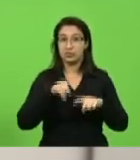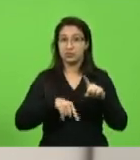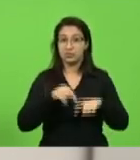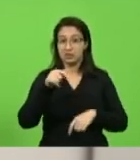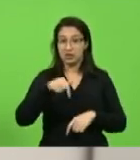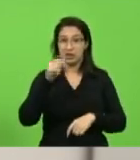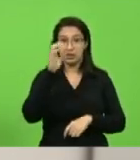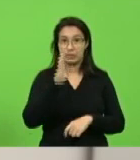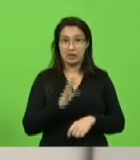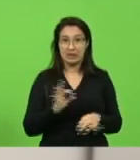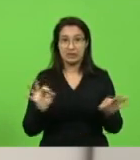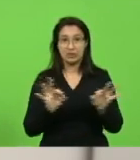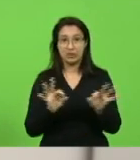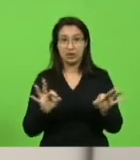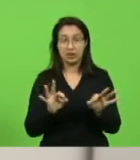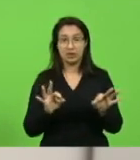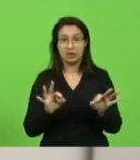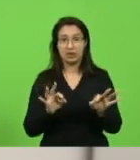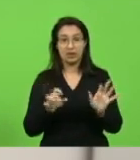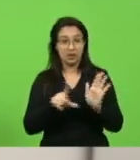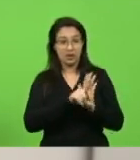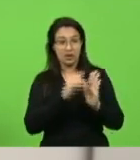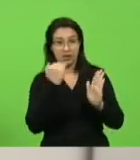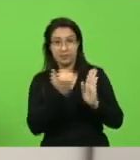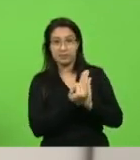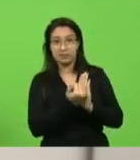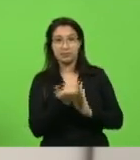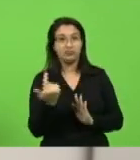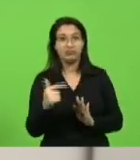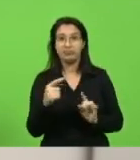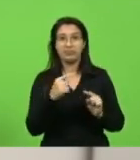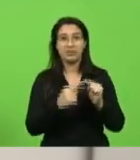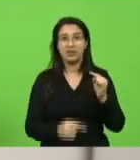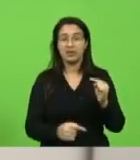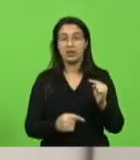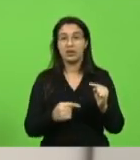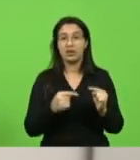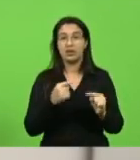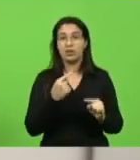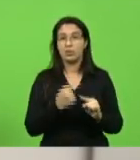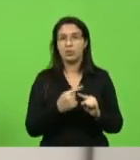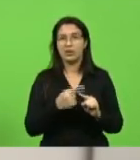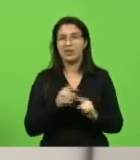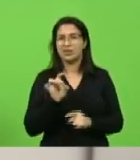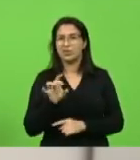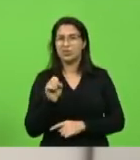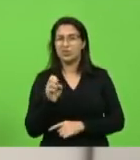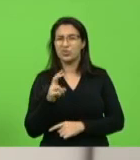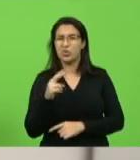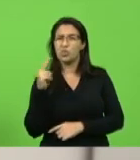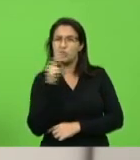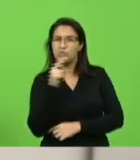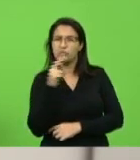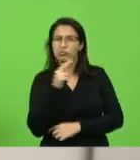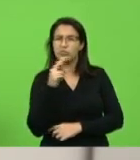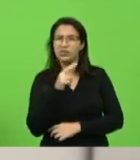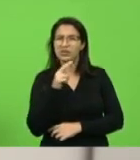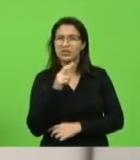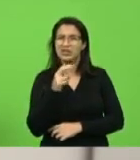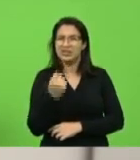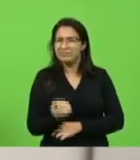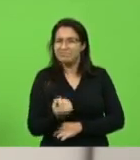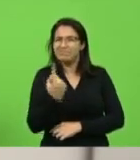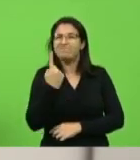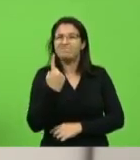é prática não permitida em lei, sendo que, em situações de extrema relevância, excepcionalmente